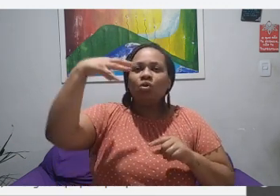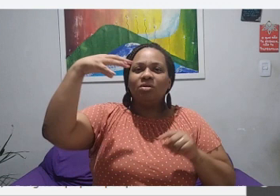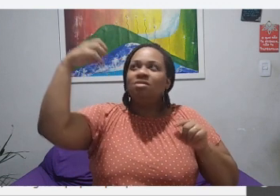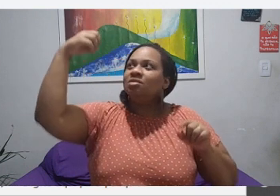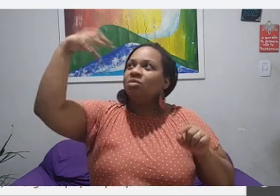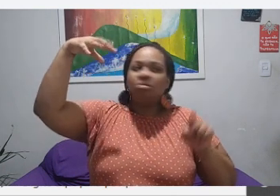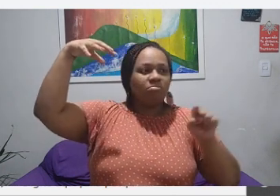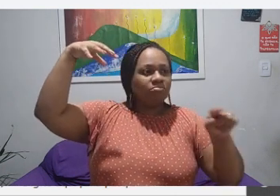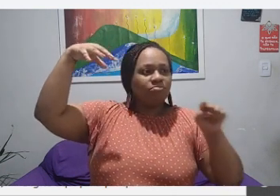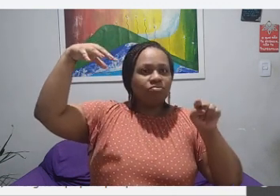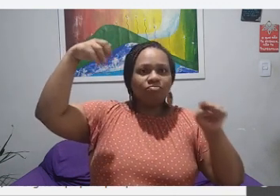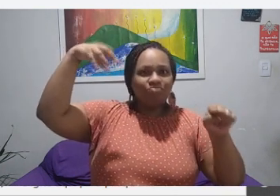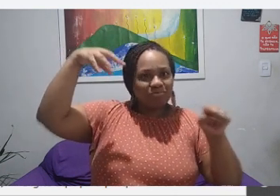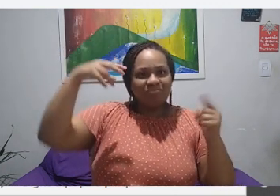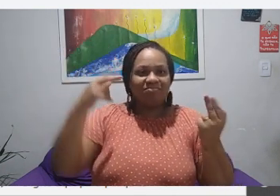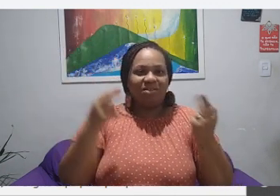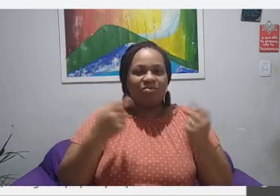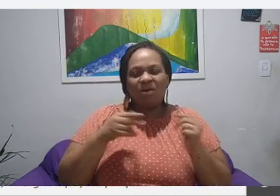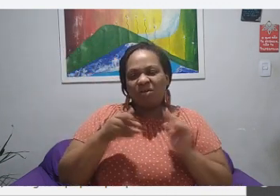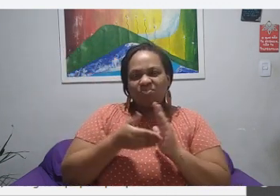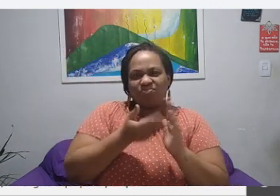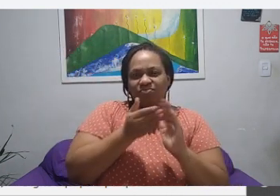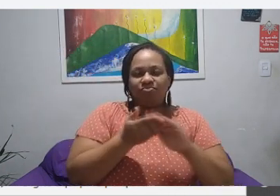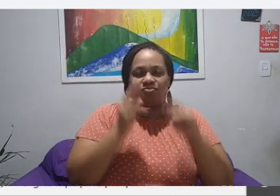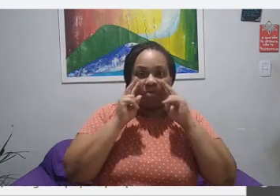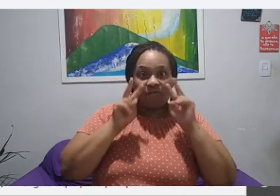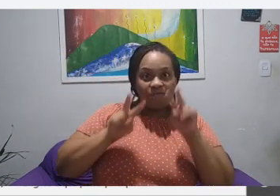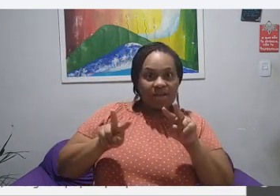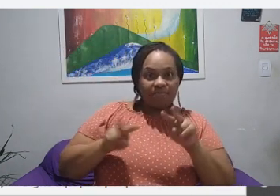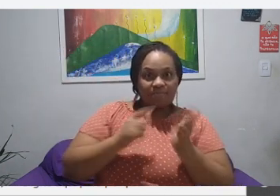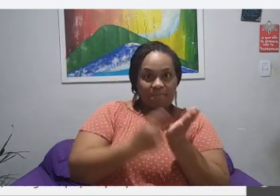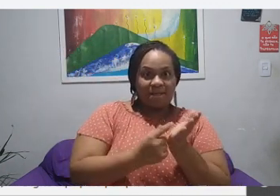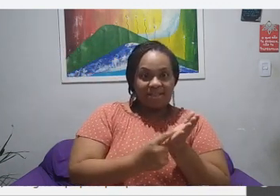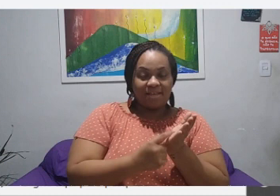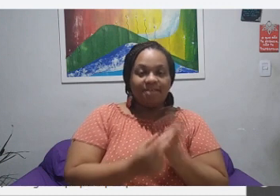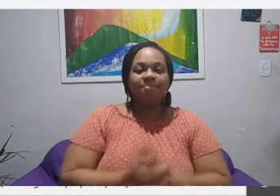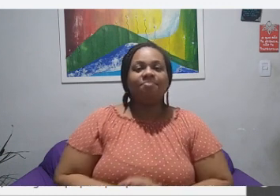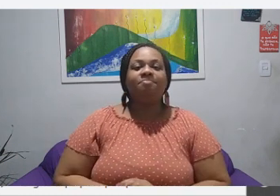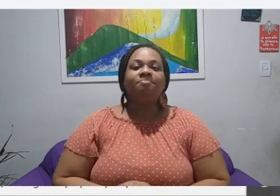como se fosse um interruptor, sabe? Só para ligar e desligar. Eu não vou colocar para vocês poderem ver